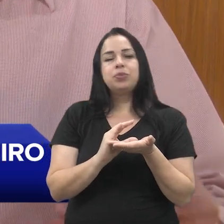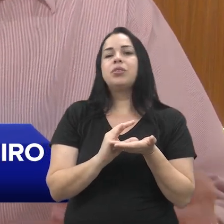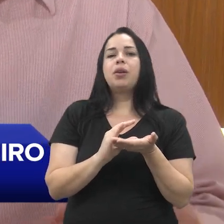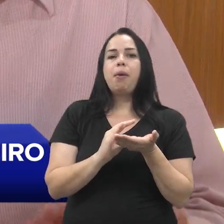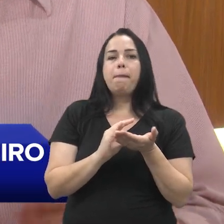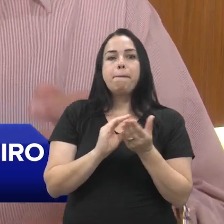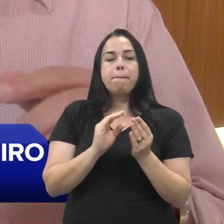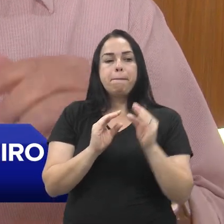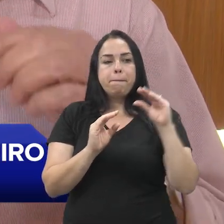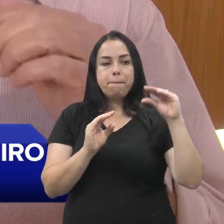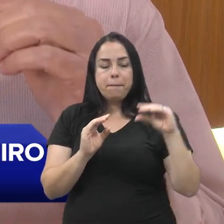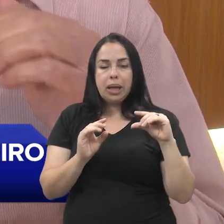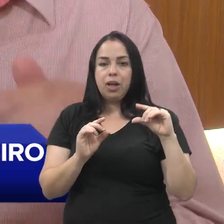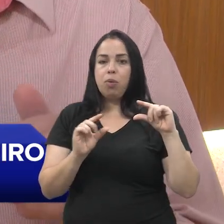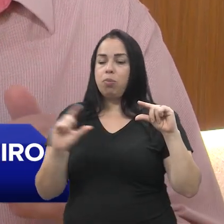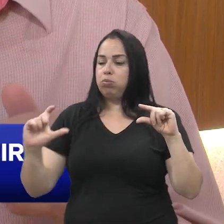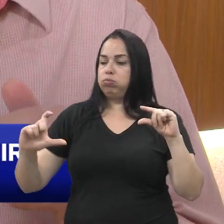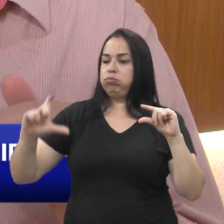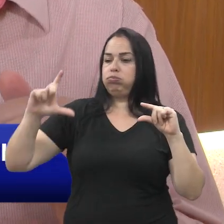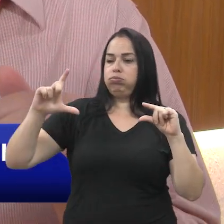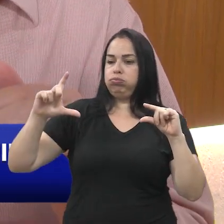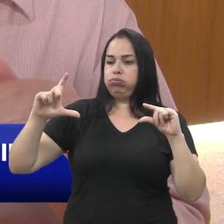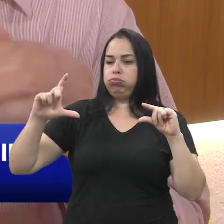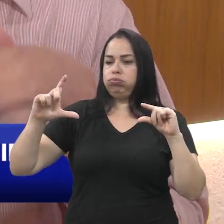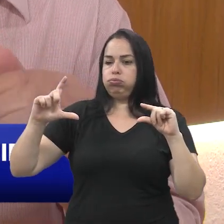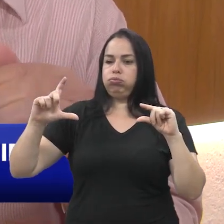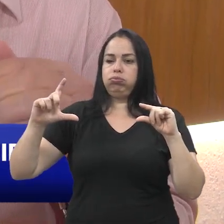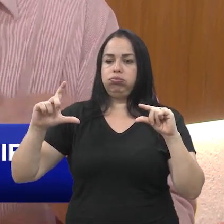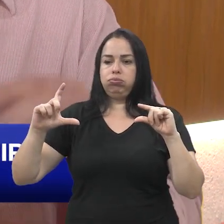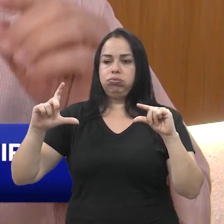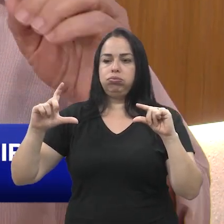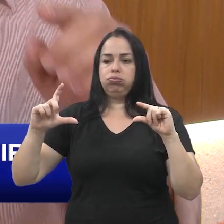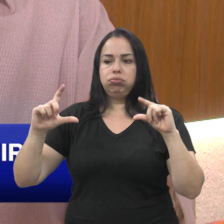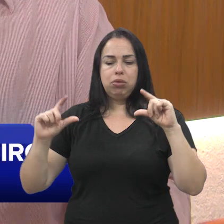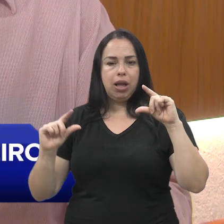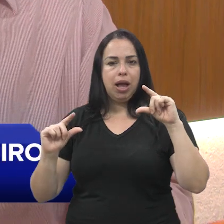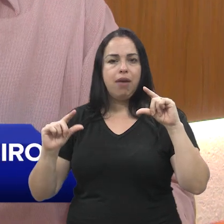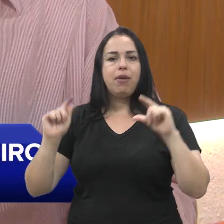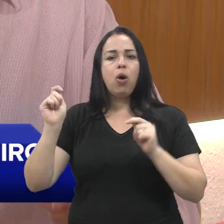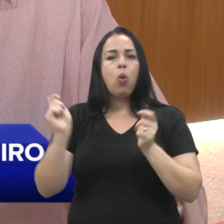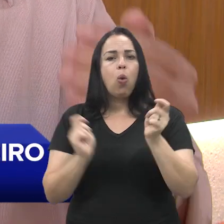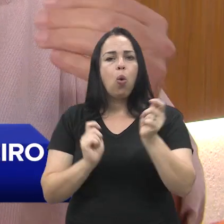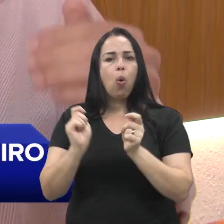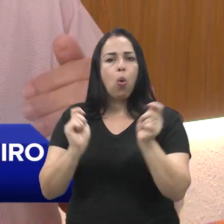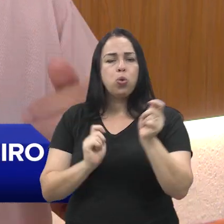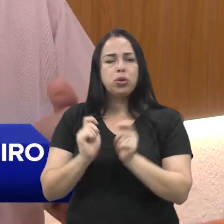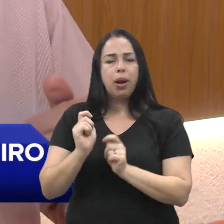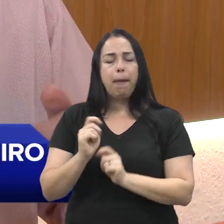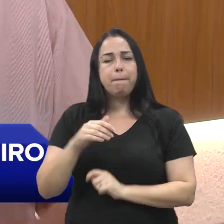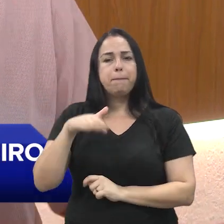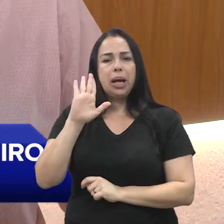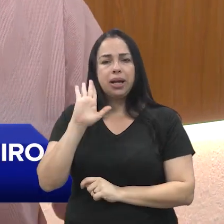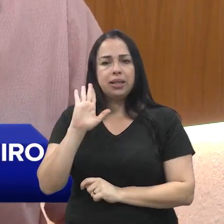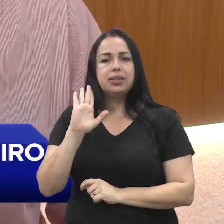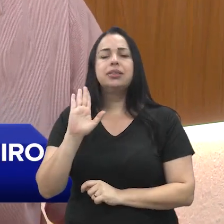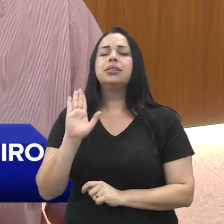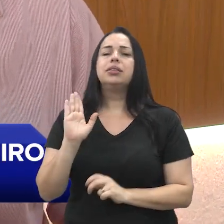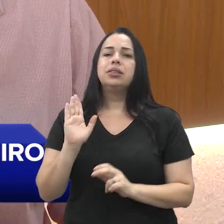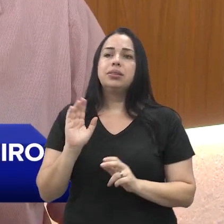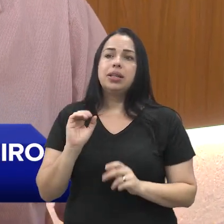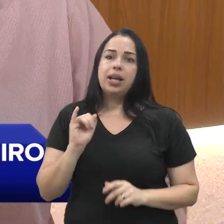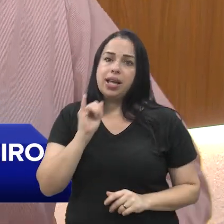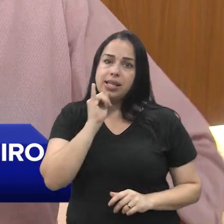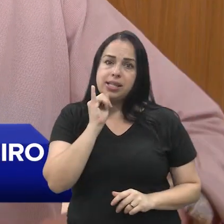eles sejam menores do que as despesas. Isso vai nos garantir uma